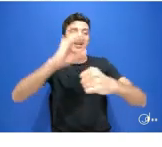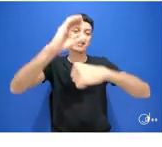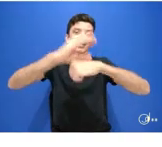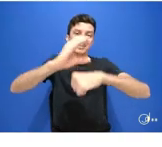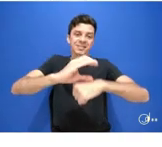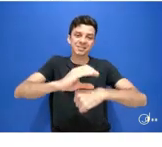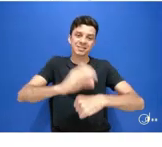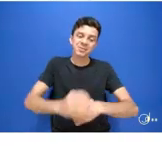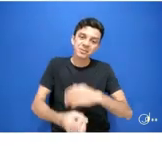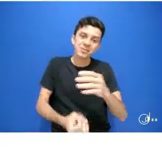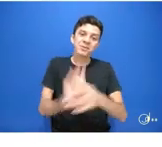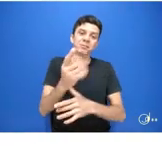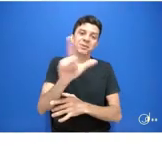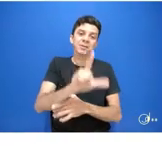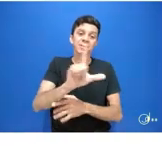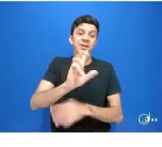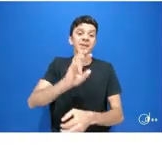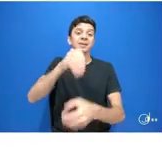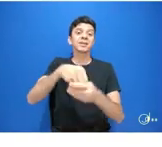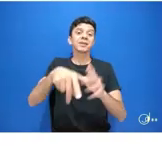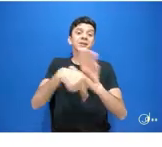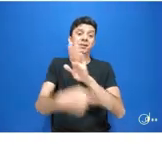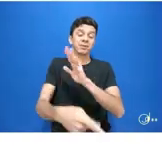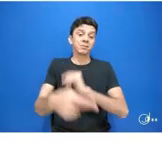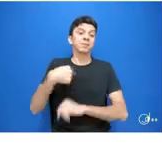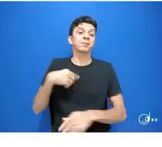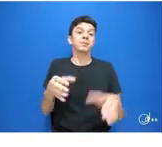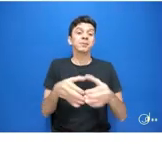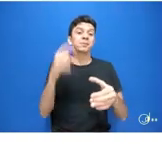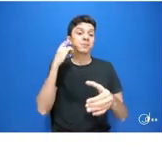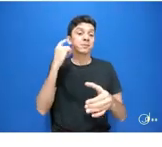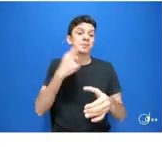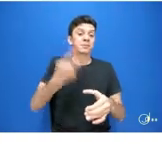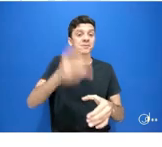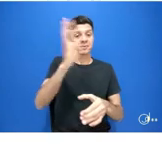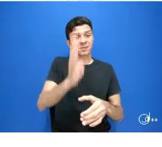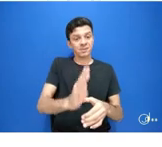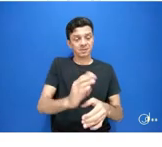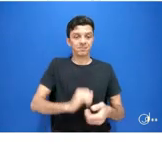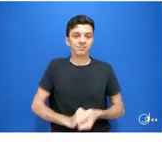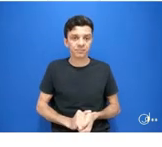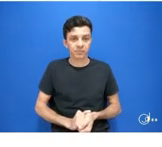anteriores, classifique as produções literárias existentes na comunidade surda brasileira de